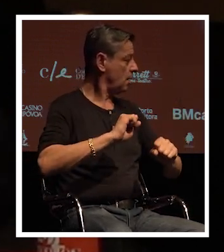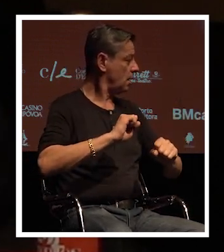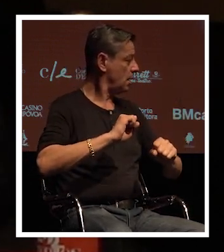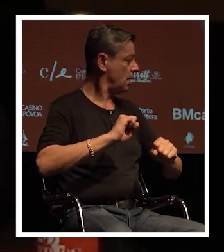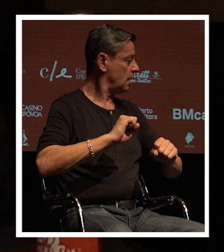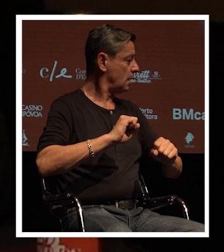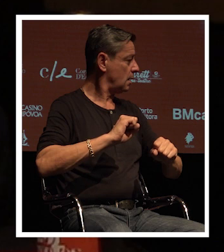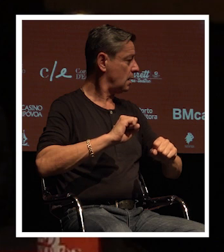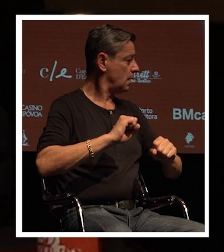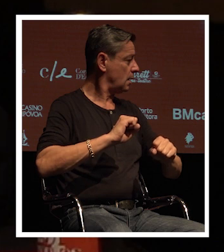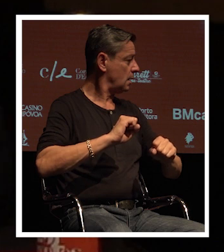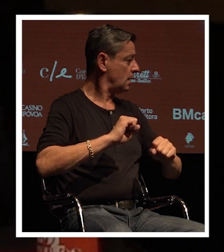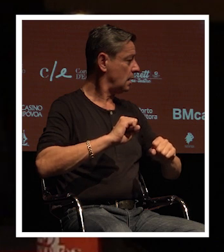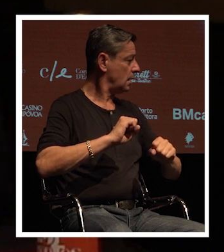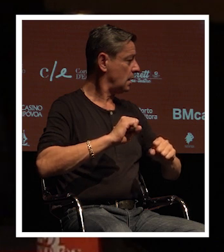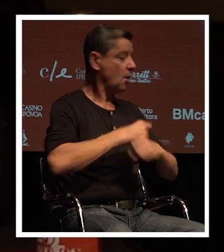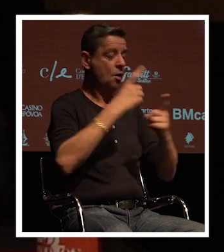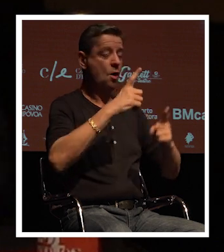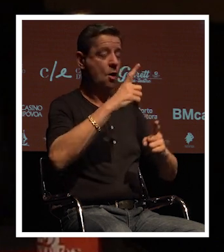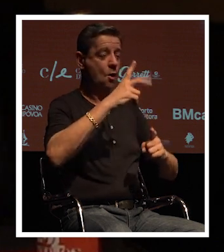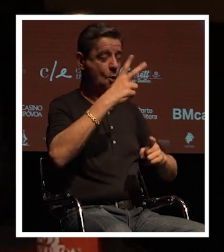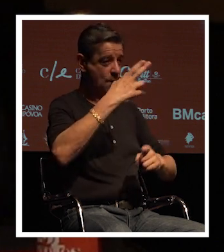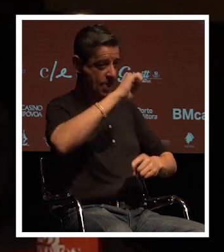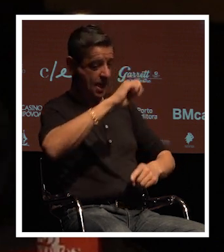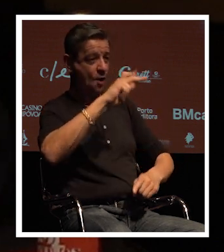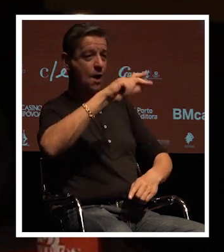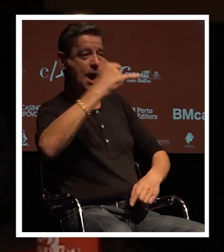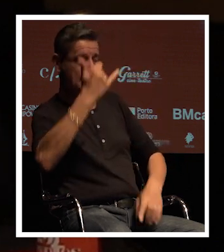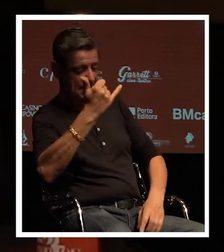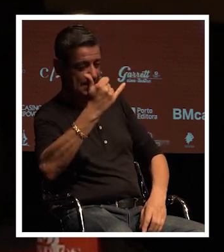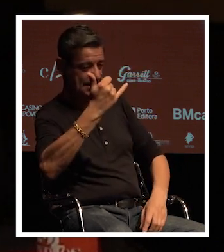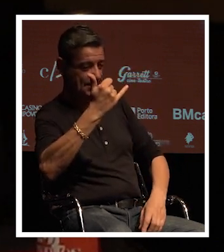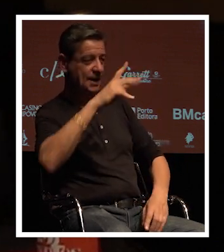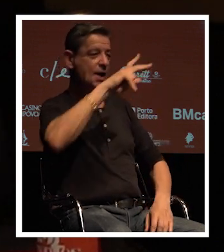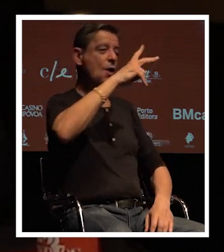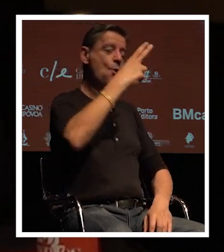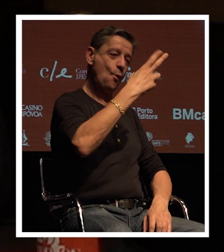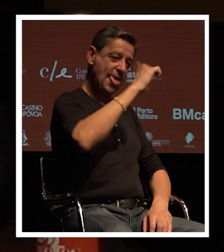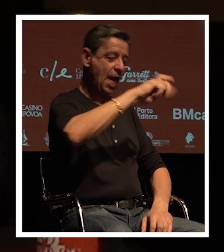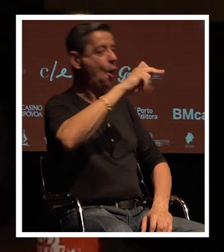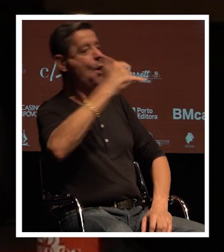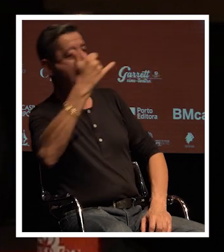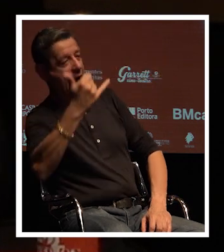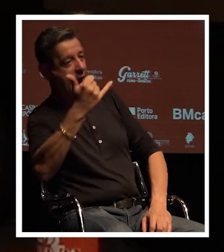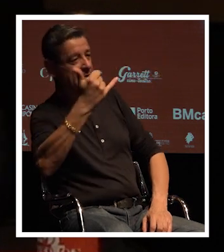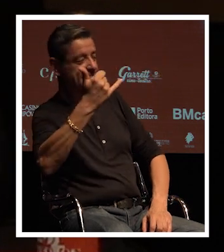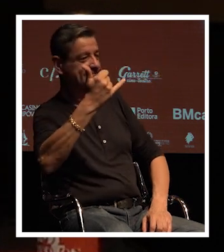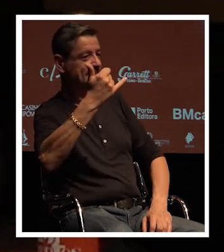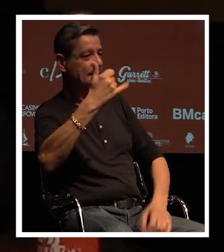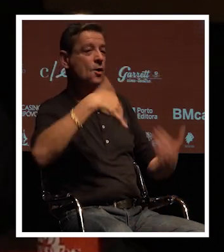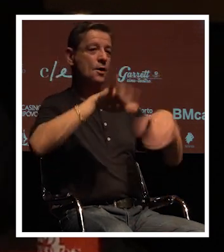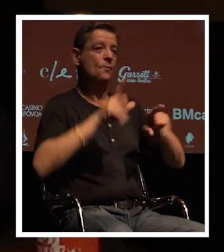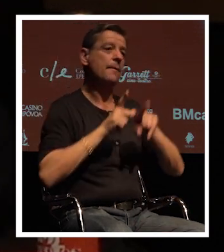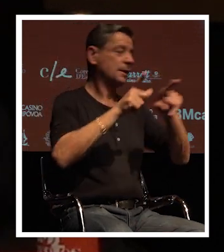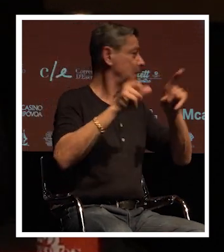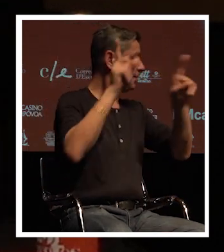Ame não só disse-me um dia um careca oai quando uma cobra tem sede is não é para